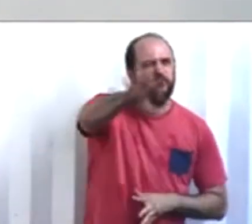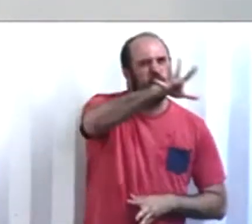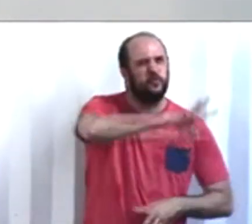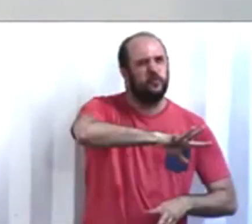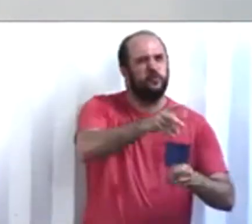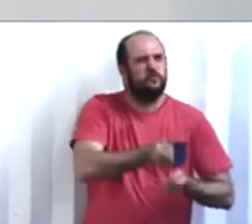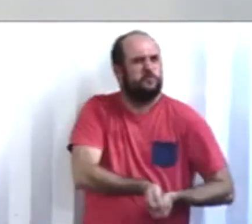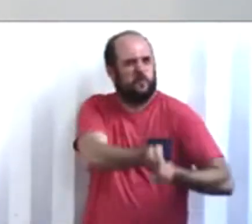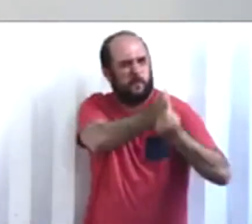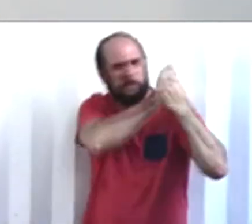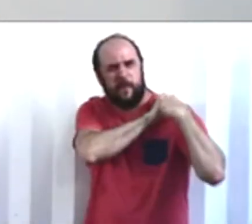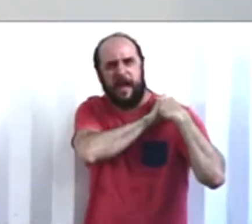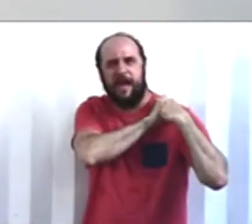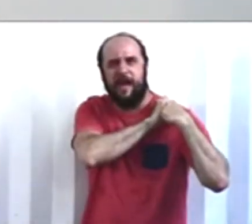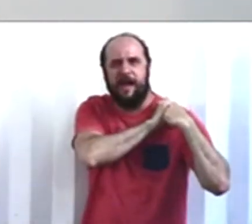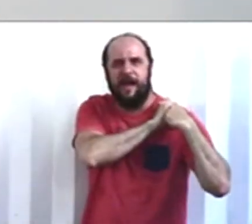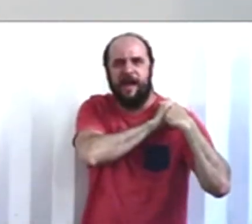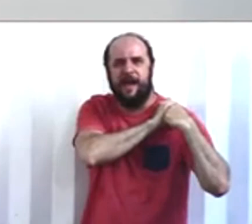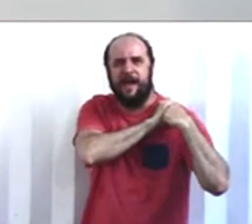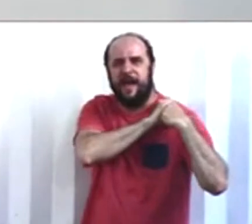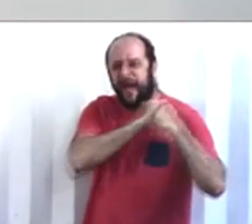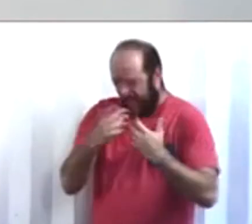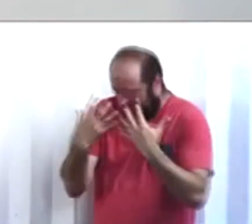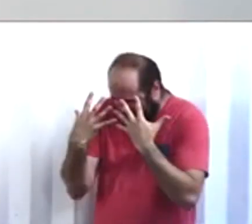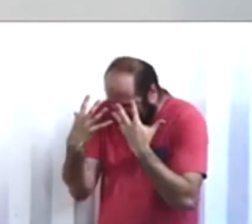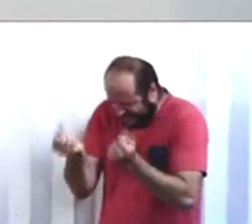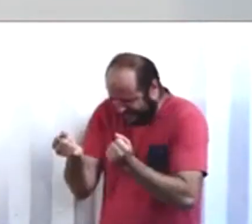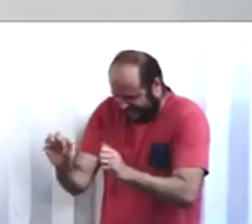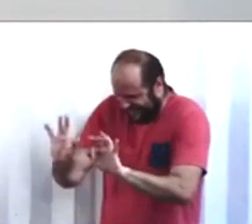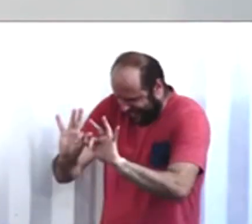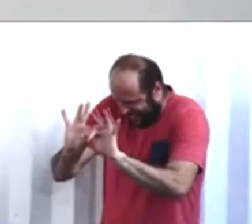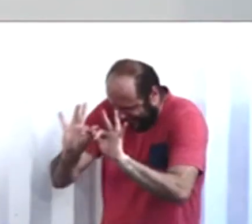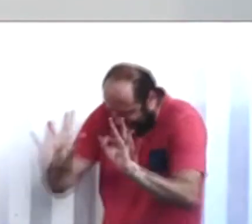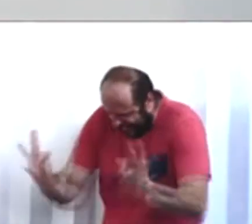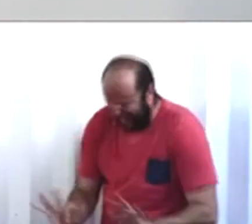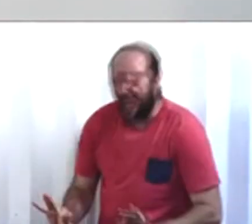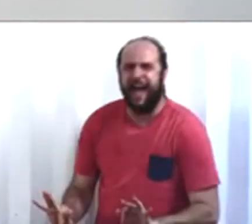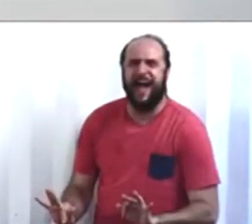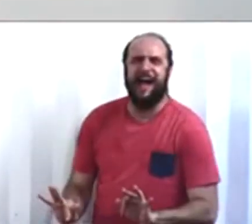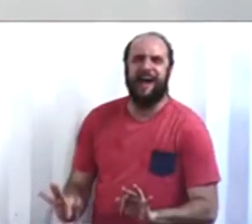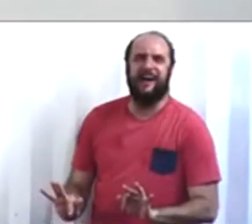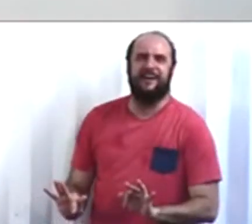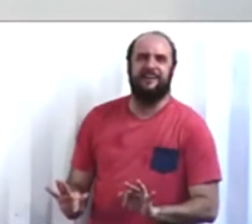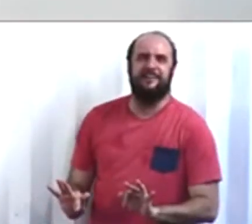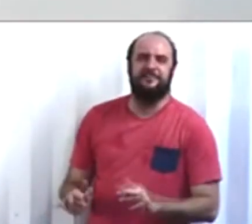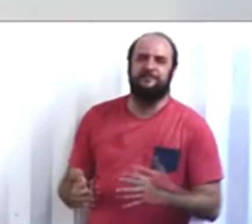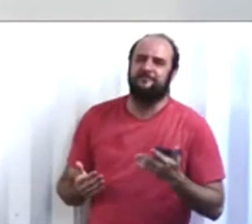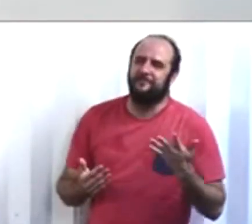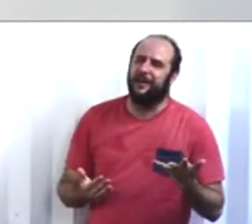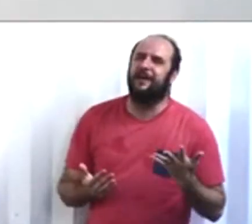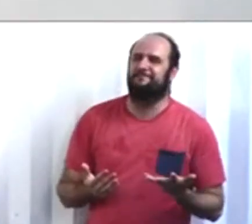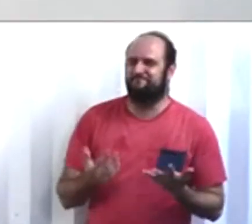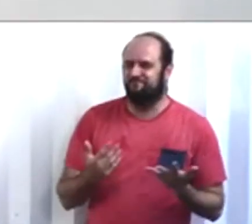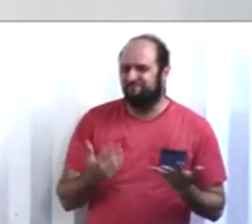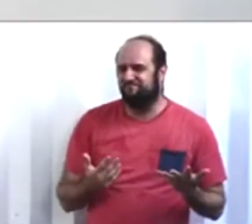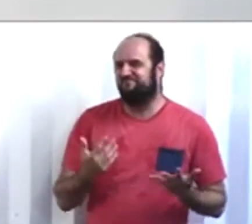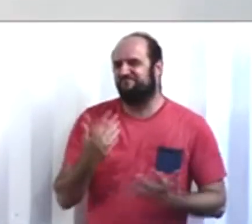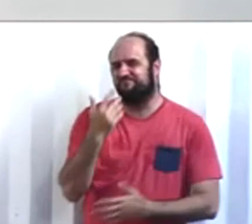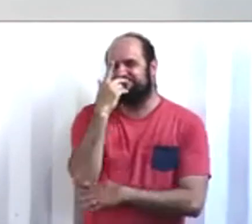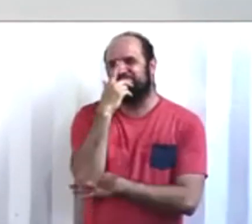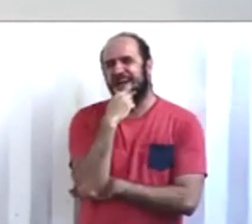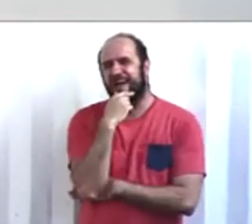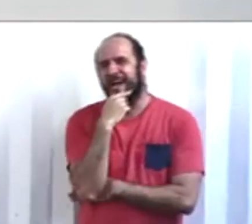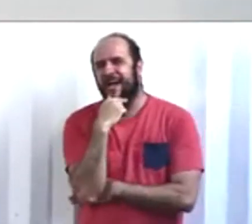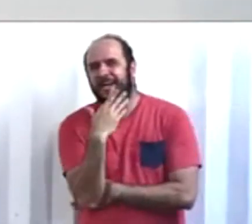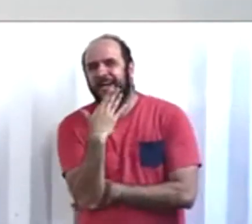Eu aprovo, eu me alegro. Meus irmãos,